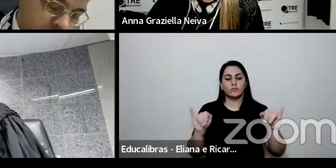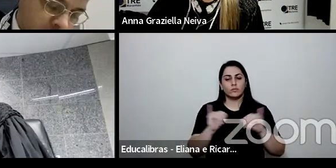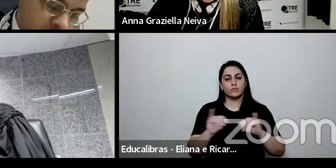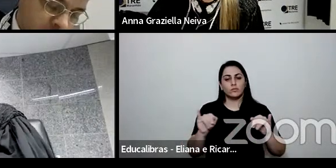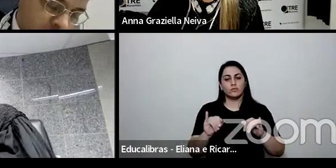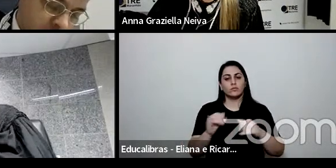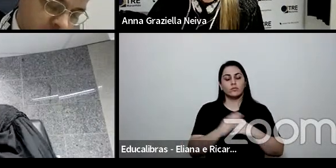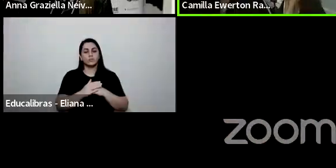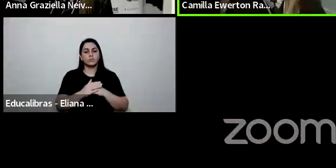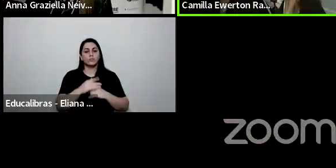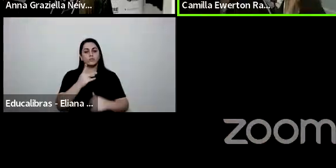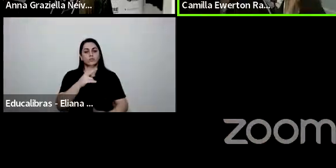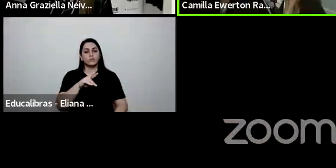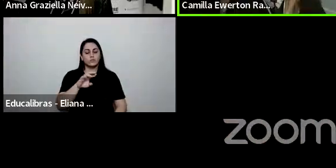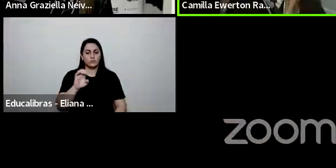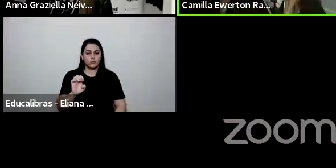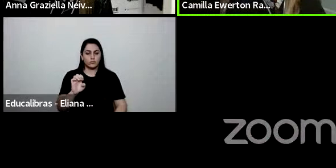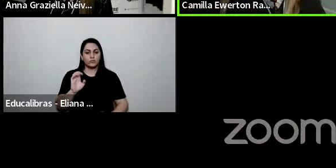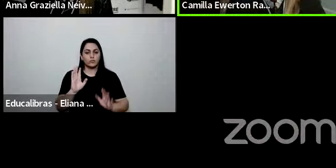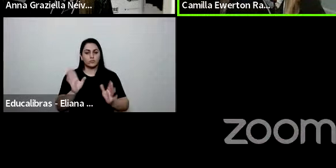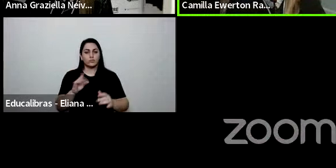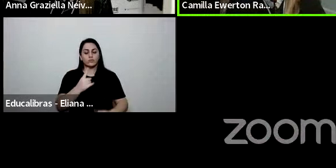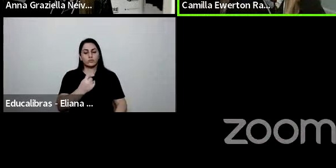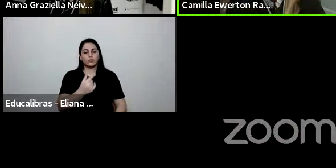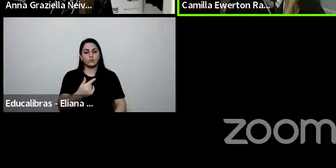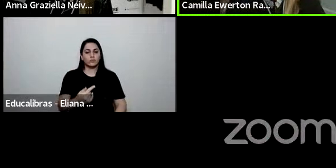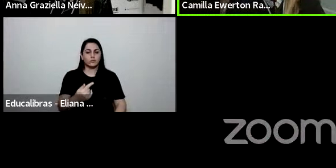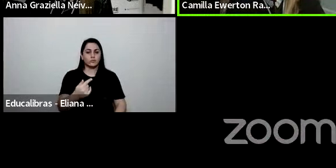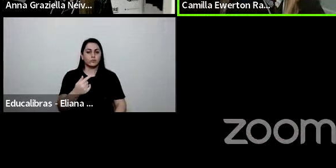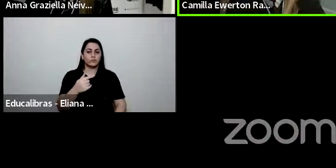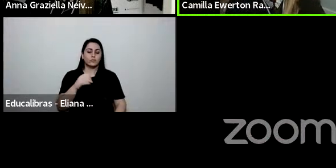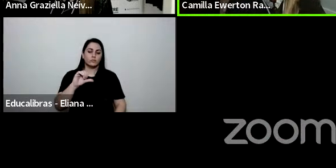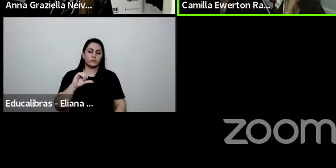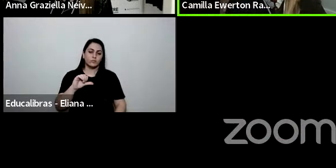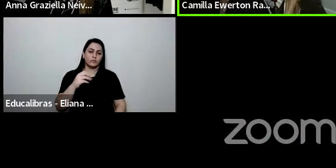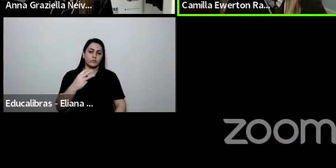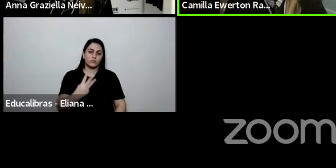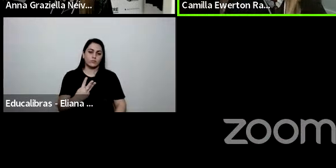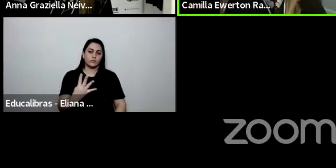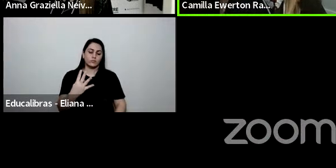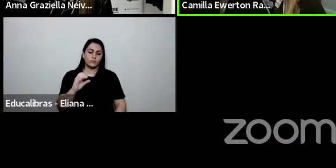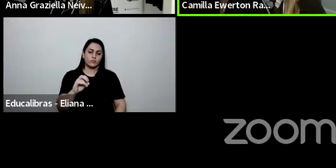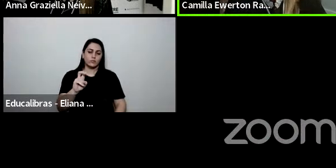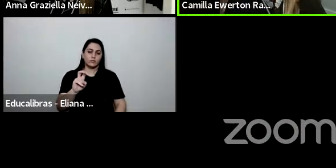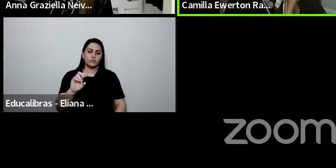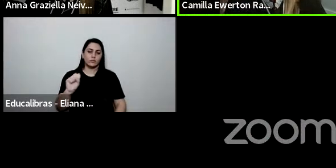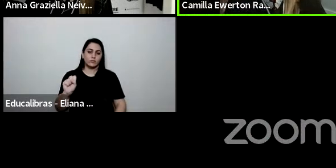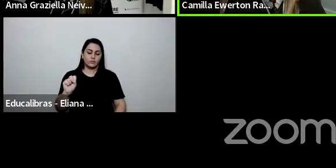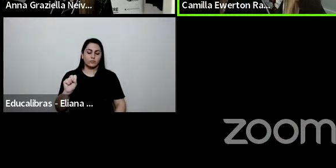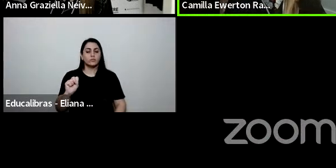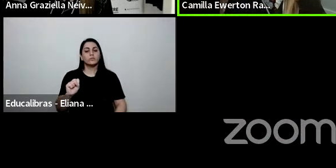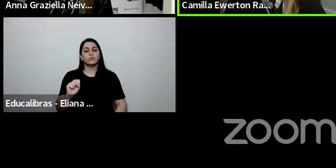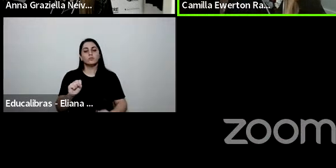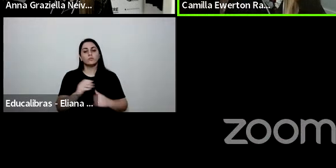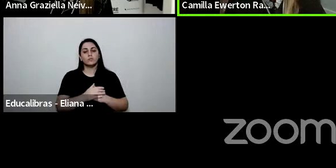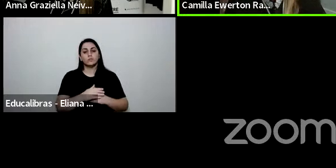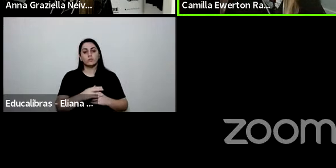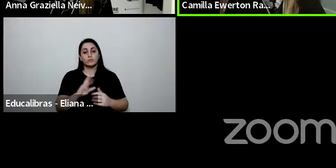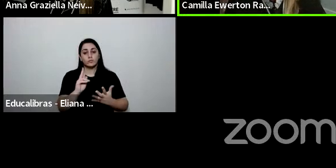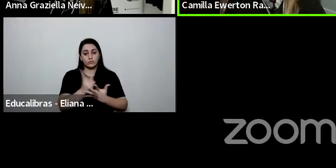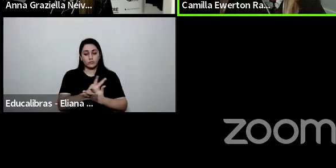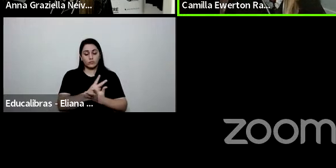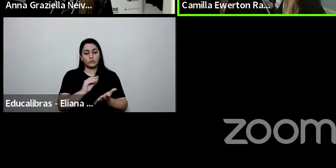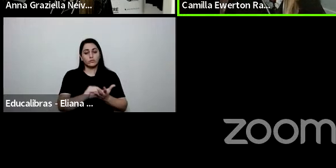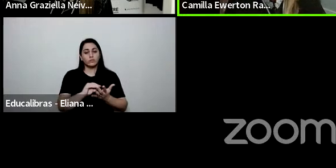pela Procuradoria Regional Eleitoral no parecer de 1793 4058 agora sobre irregularidade o requerente